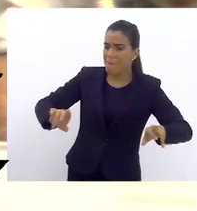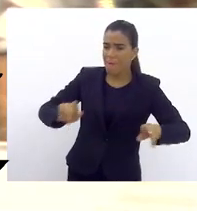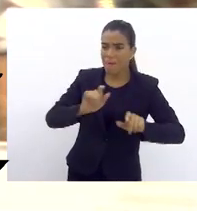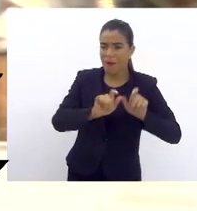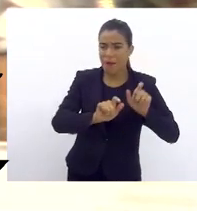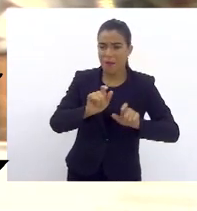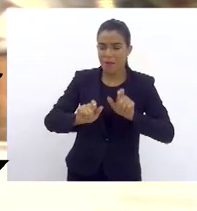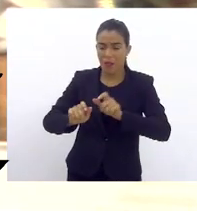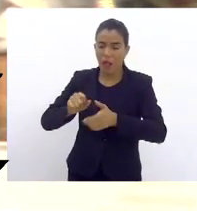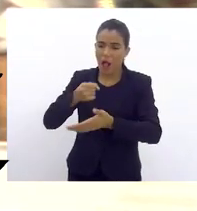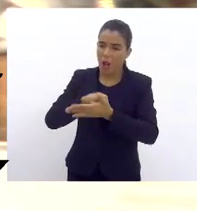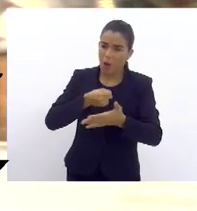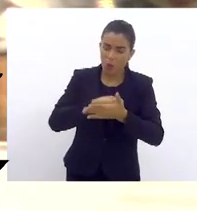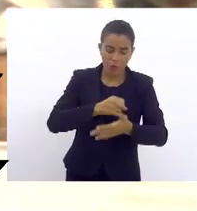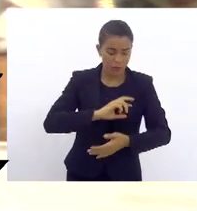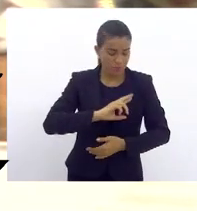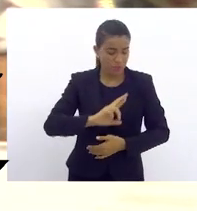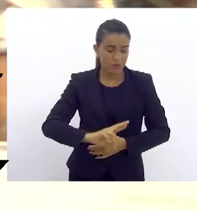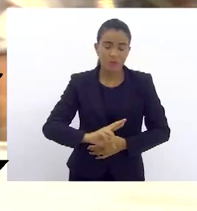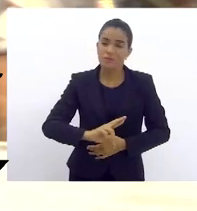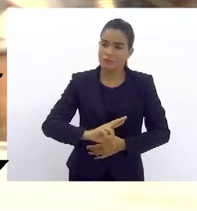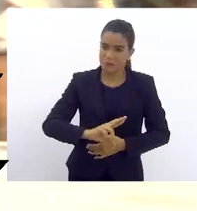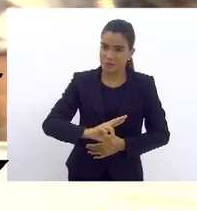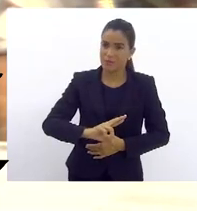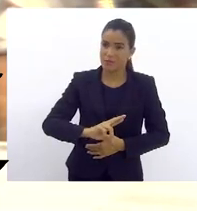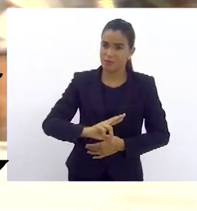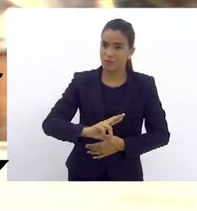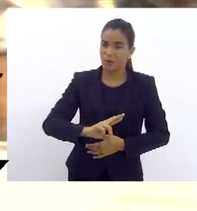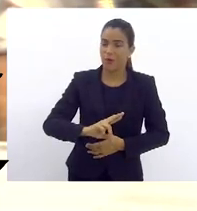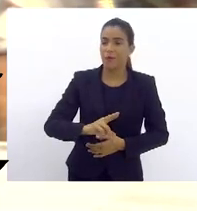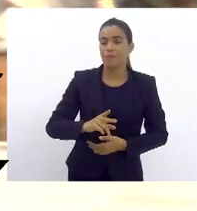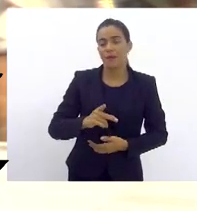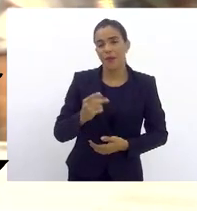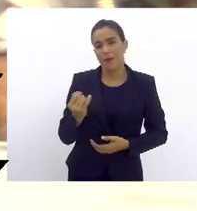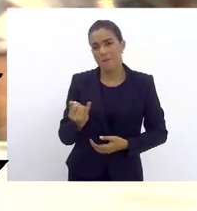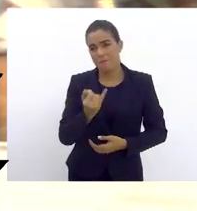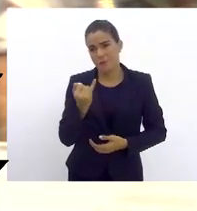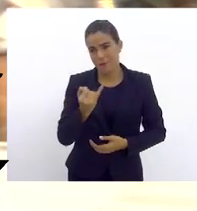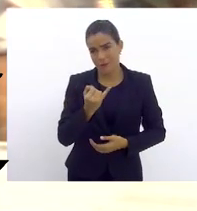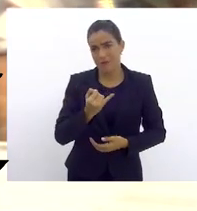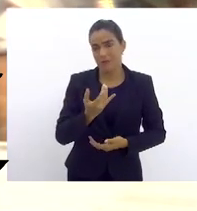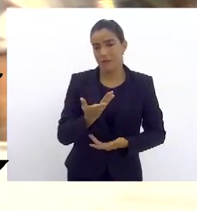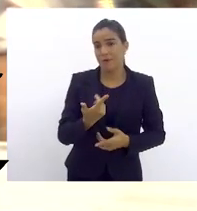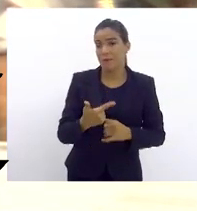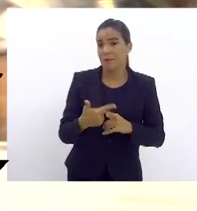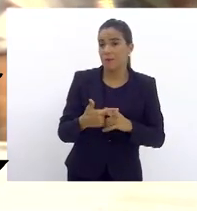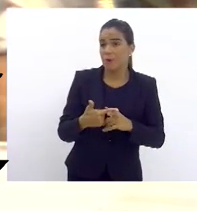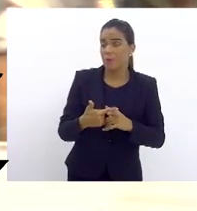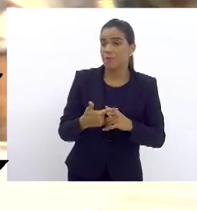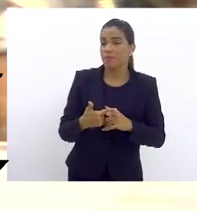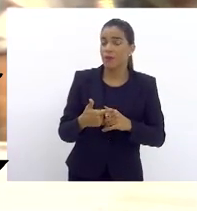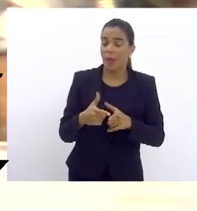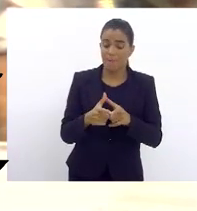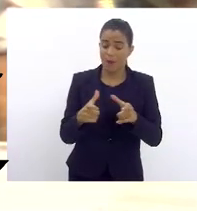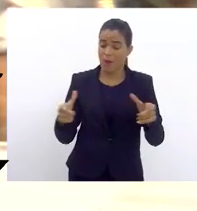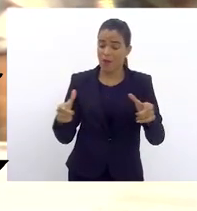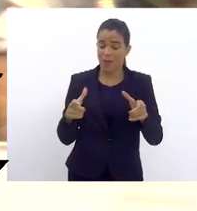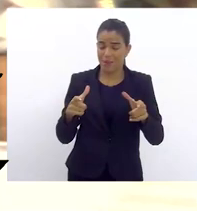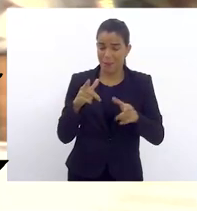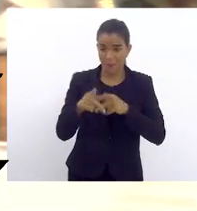a luta contra o racismo religioso é fundamental no nosso estado e do nosso país o nosso país tem uma maioria Negra